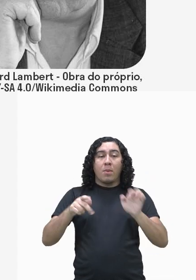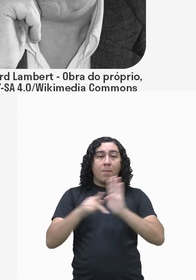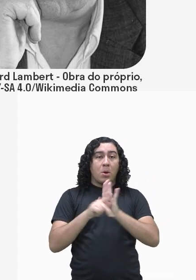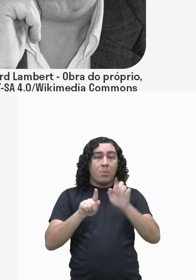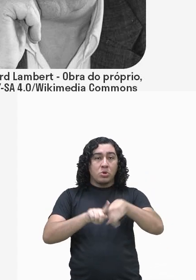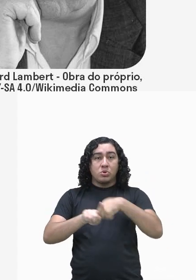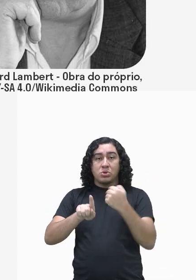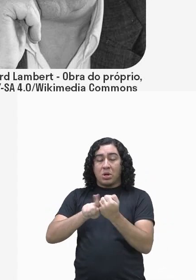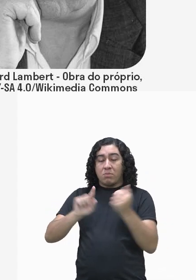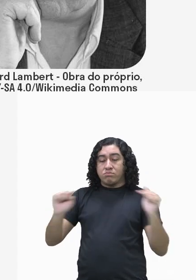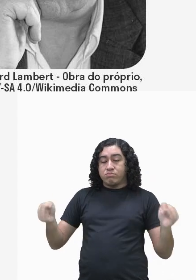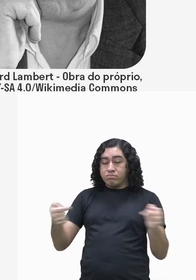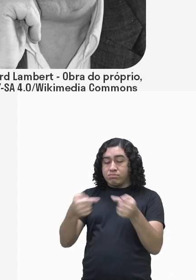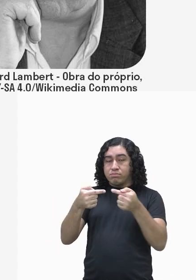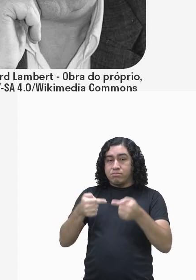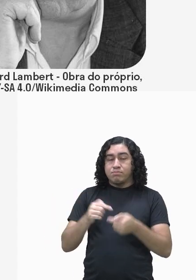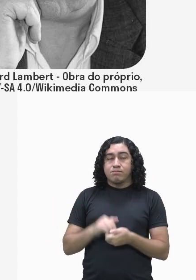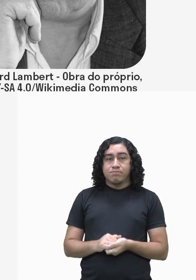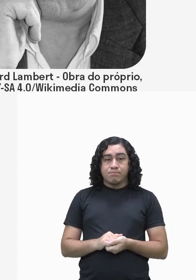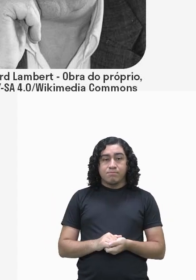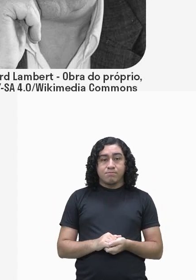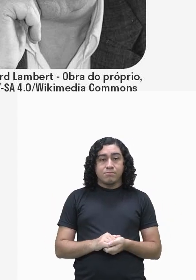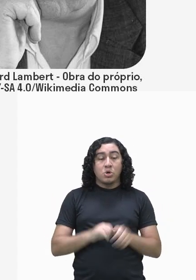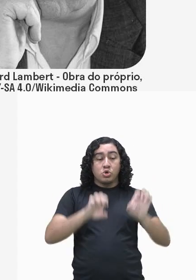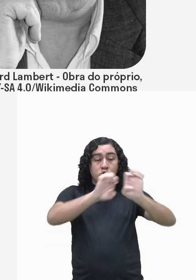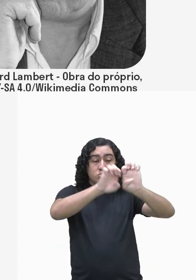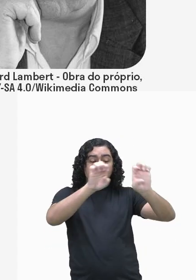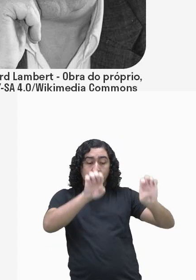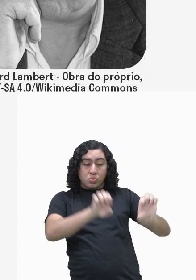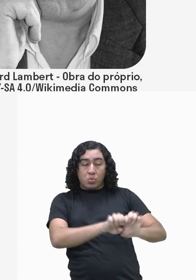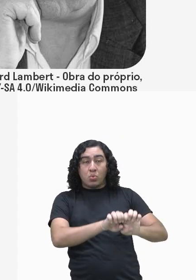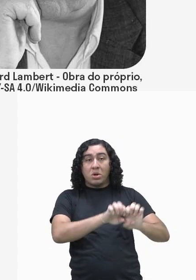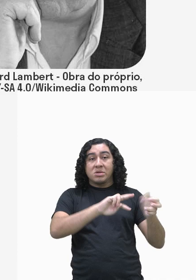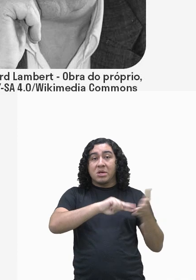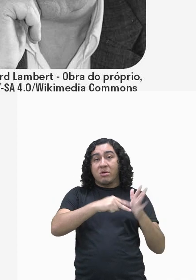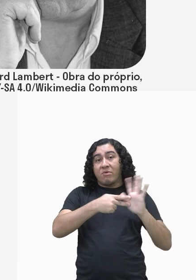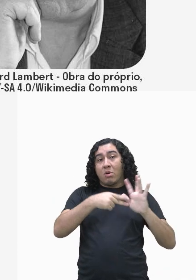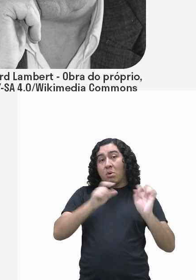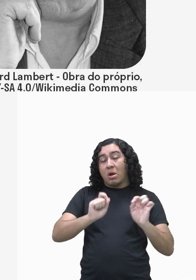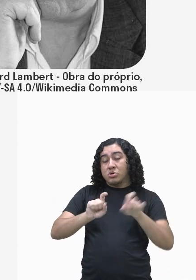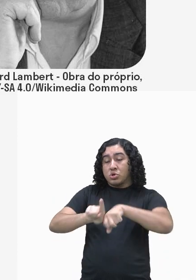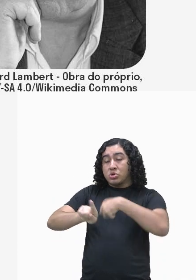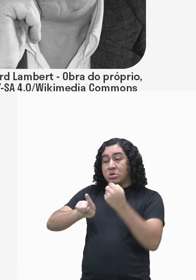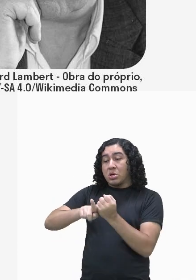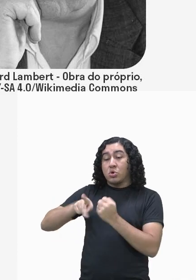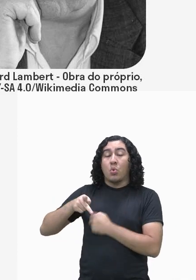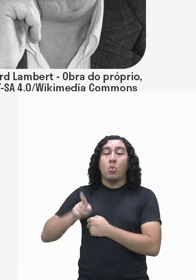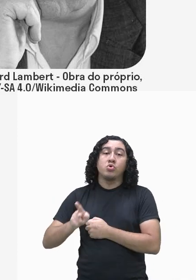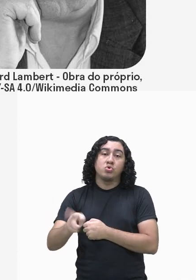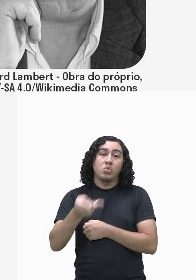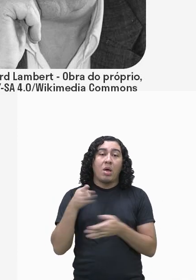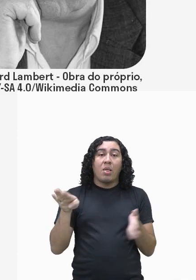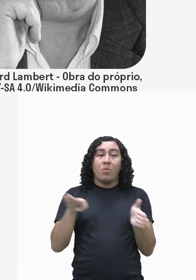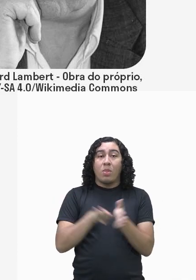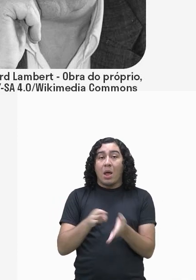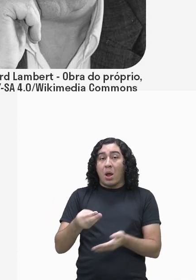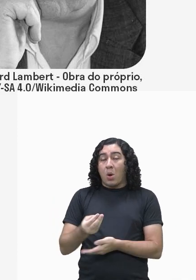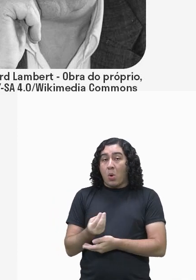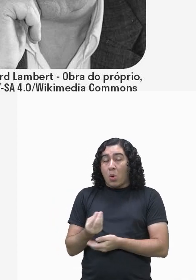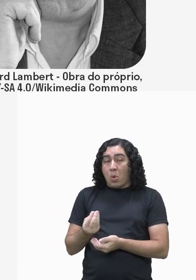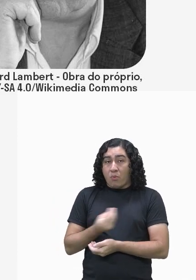social. Estrutura é aquilo que faz com que a sociedade permaneça existindo como